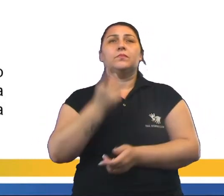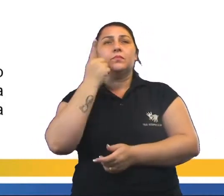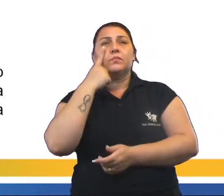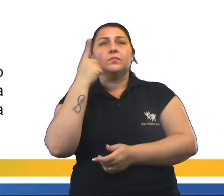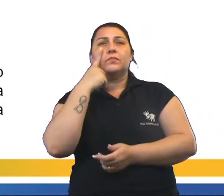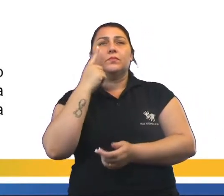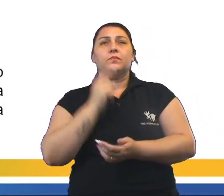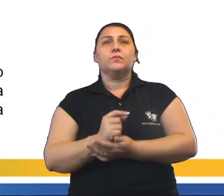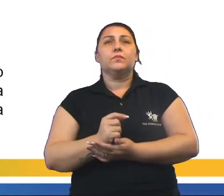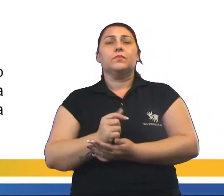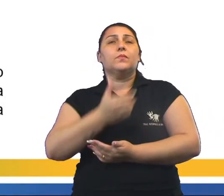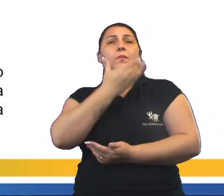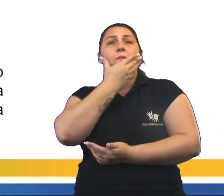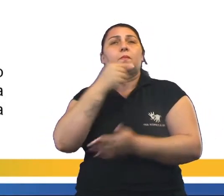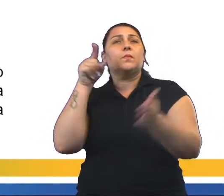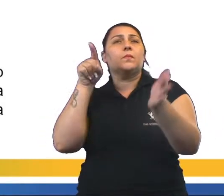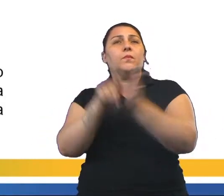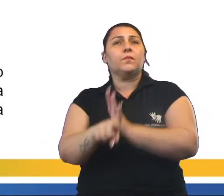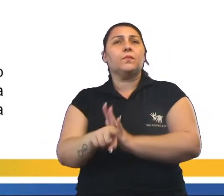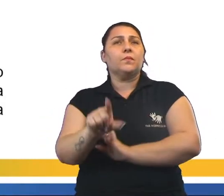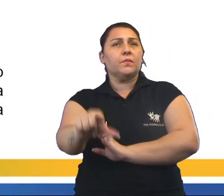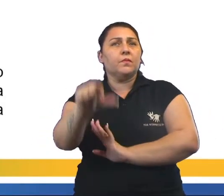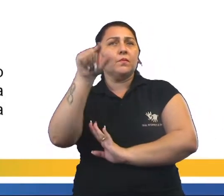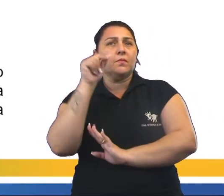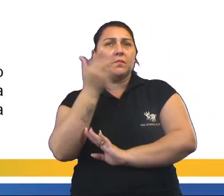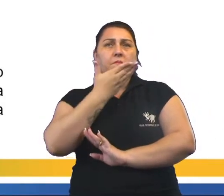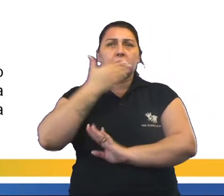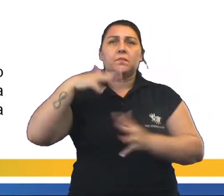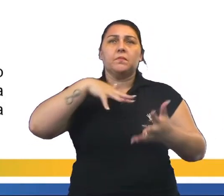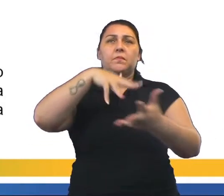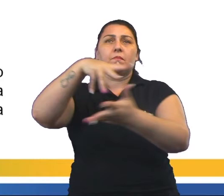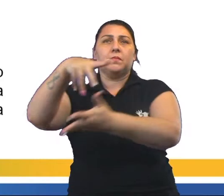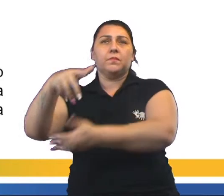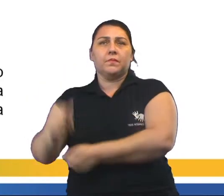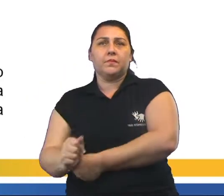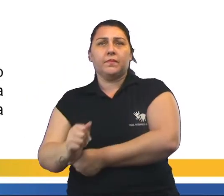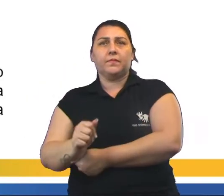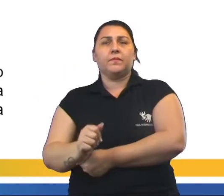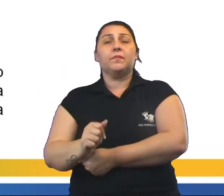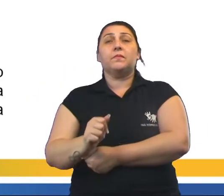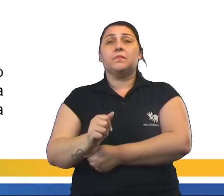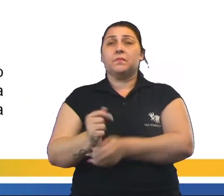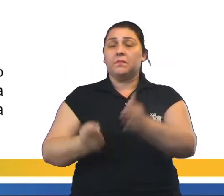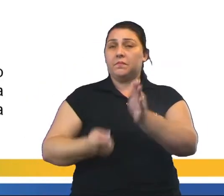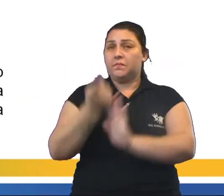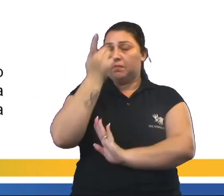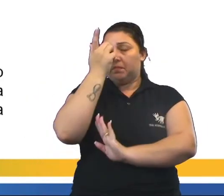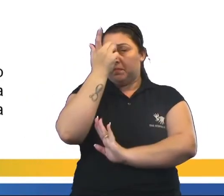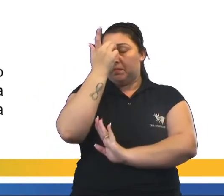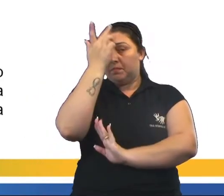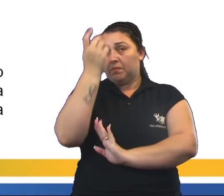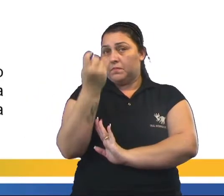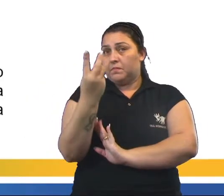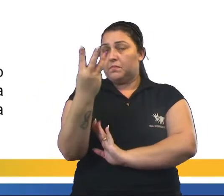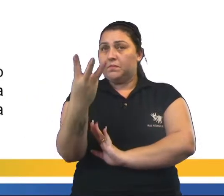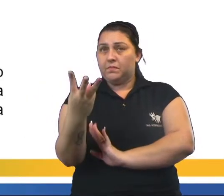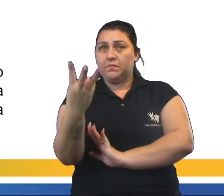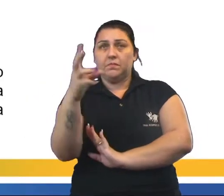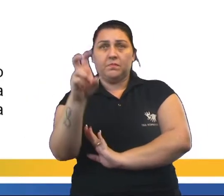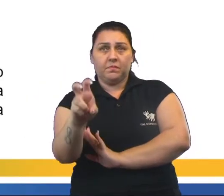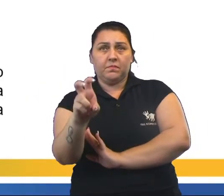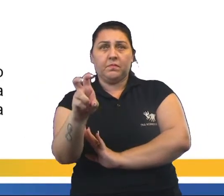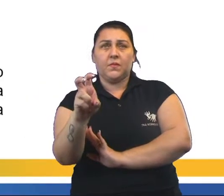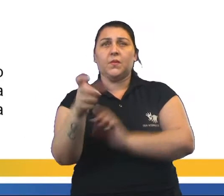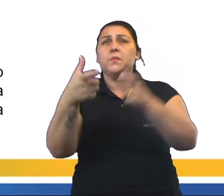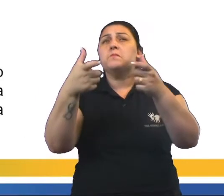Vamos lá. Fernando Fernandes, ser escolhido o melhor do mundo uma vez não é fácil, 2, 3, 4,